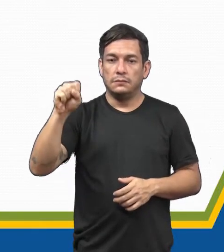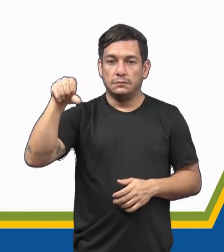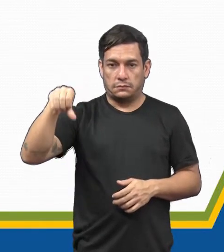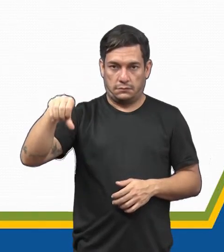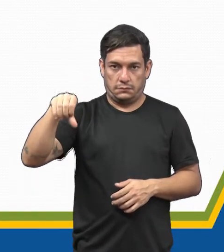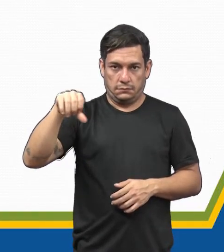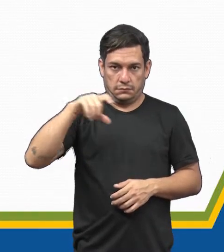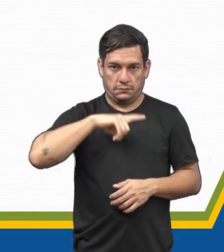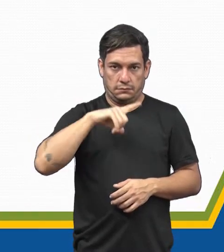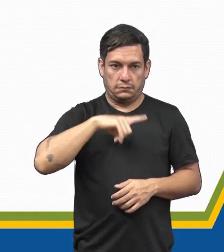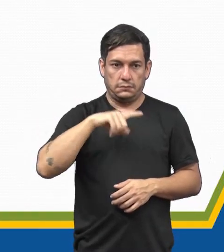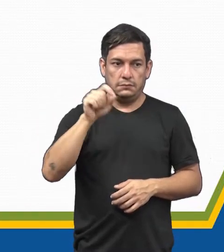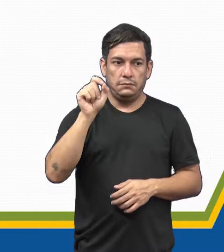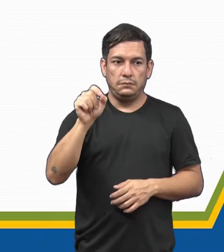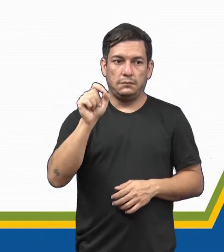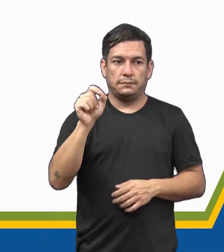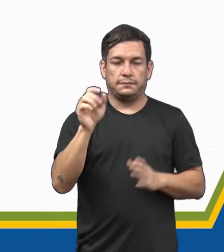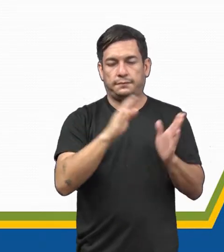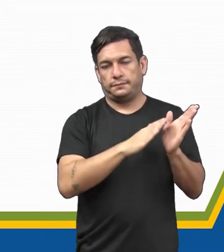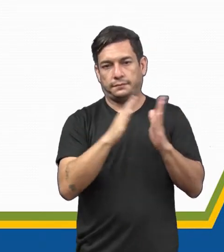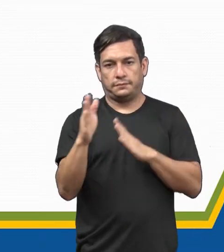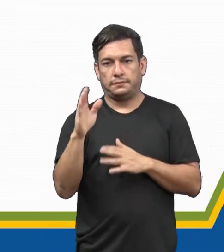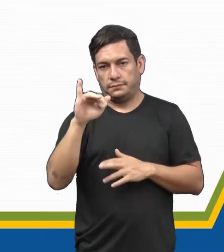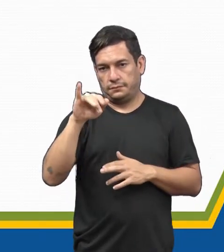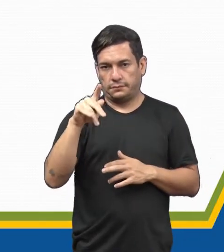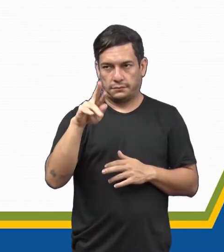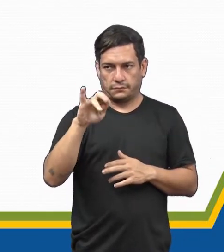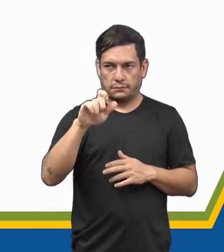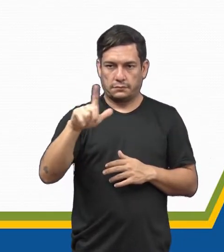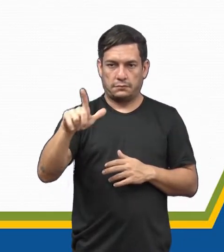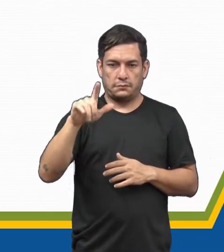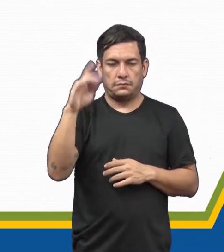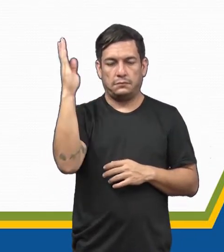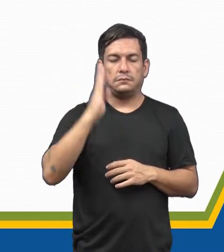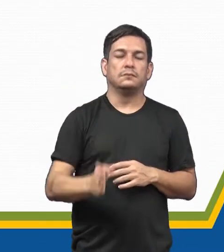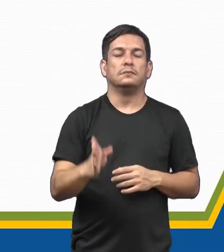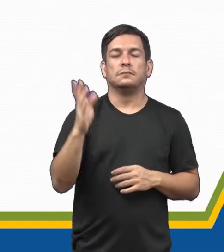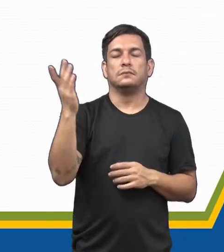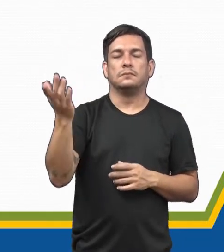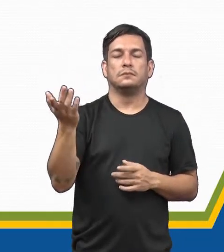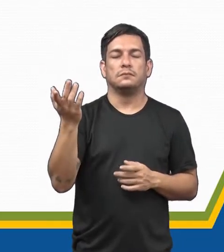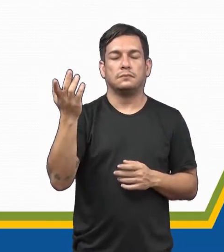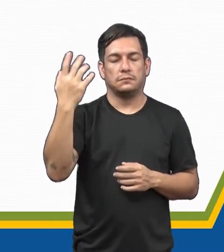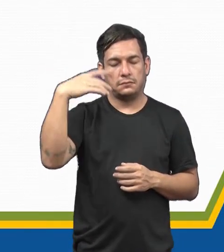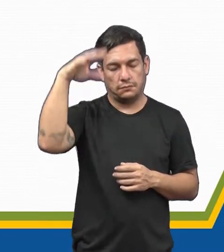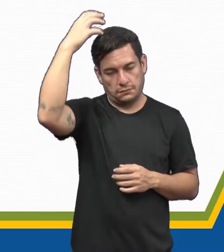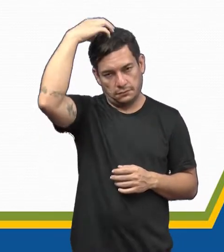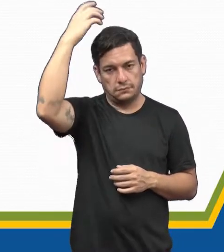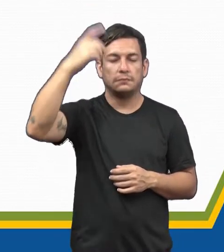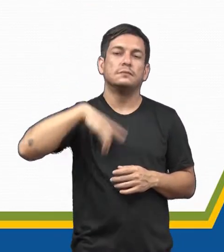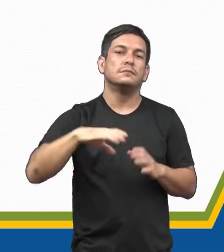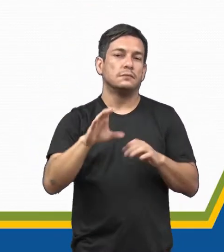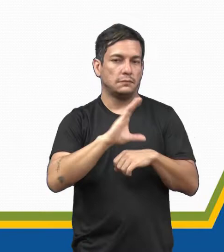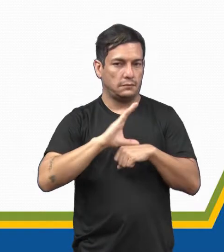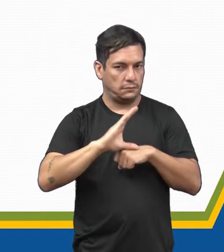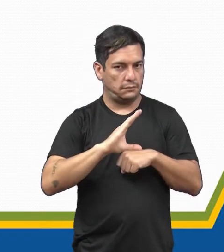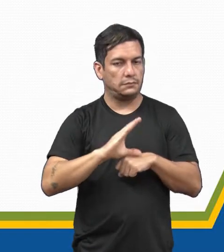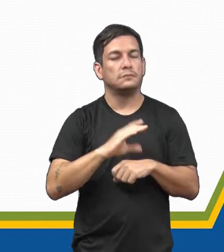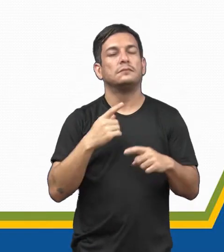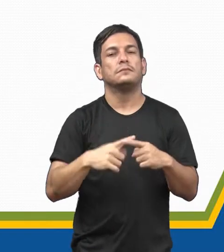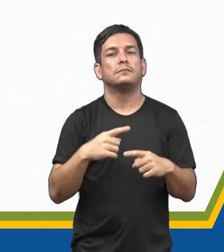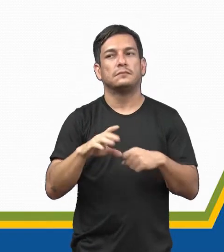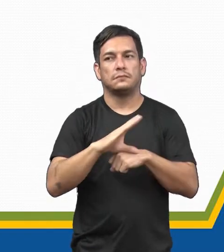1889, nós vamos ter aí o período imperial no Brasil, um Estado imperial. Sim, constitucional, porque a